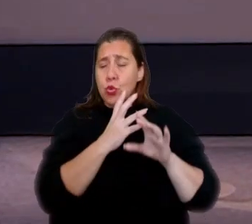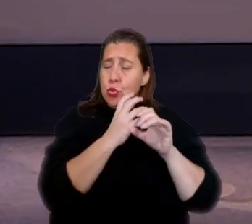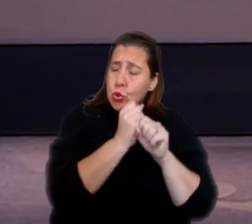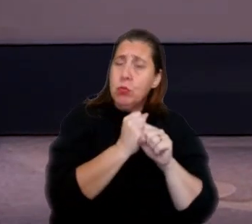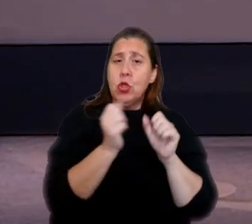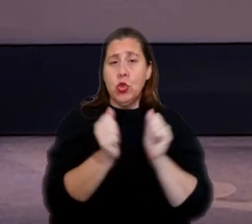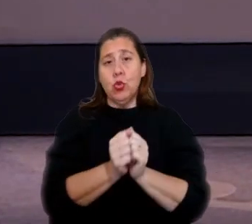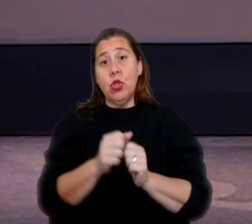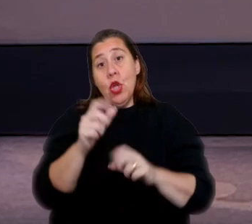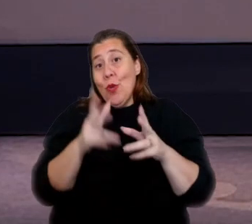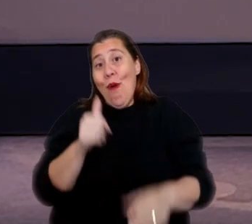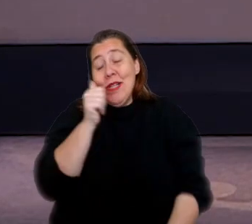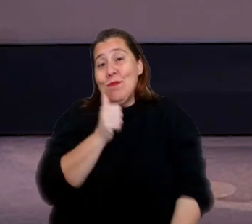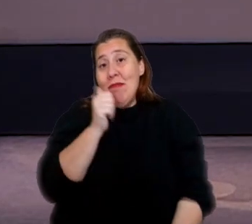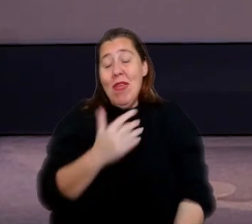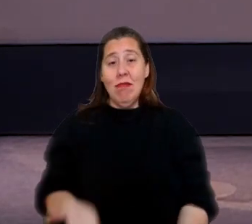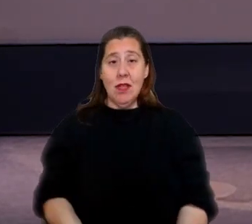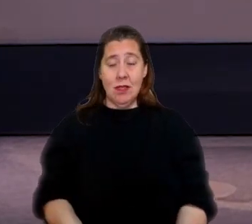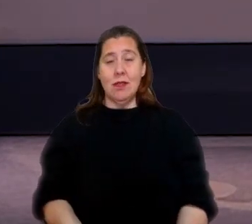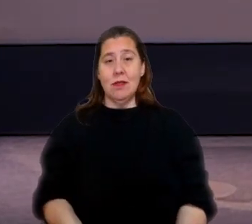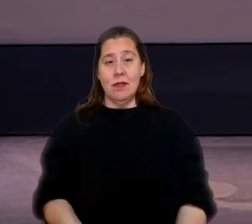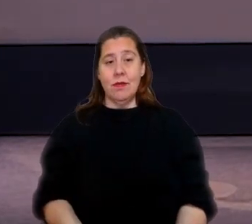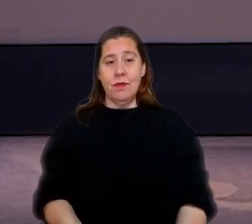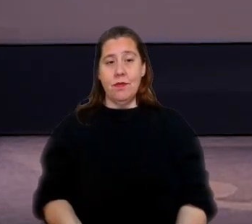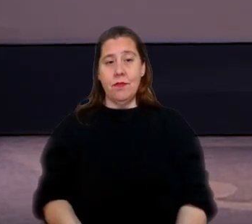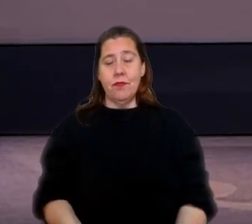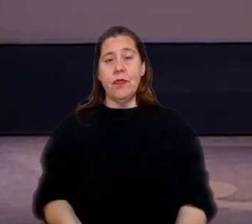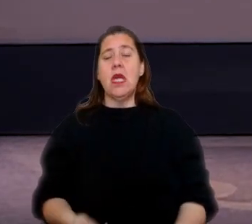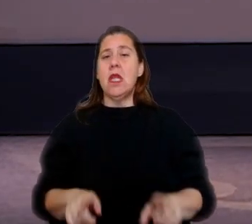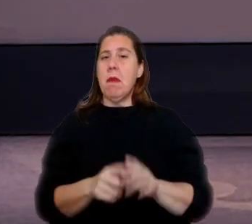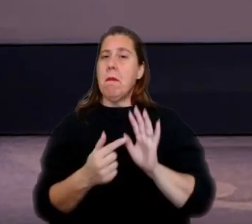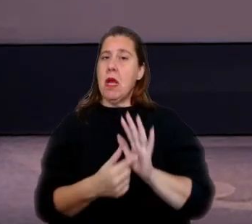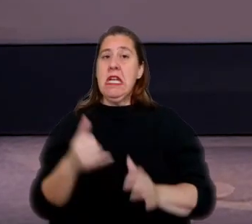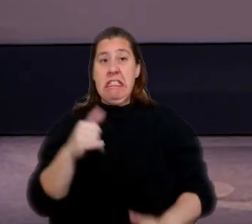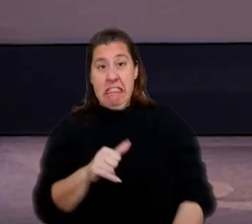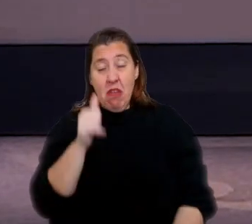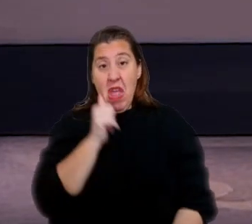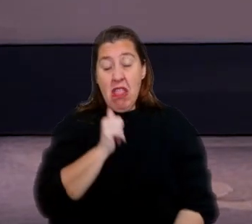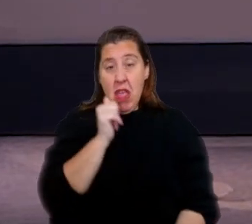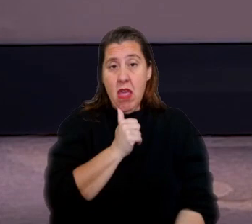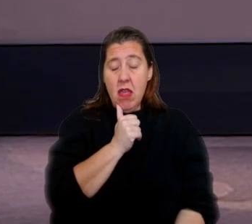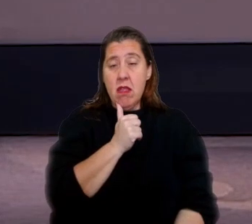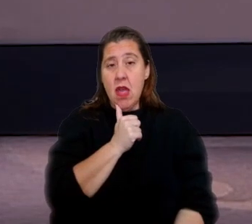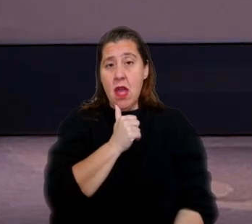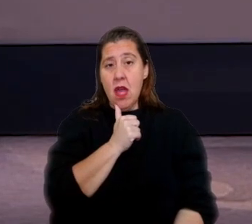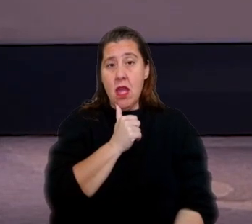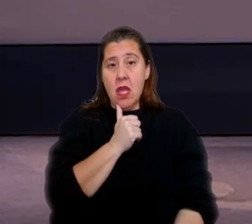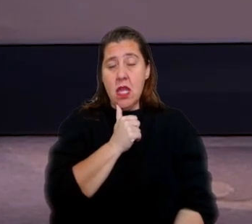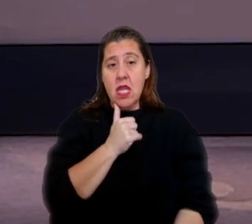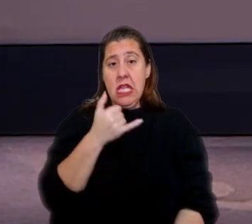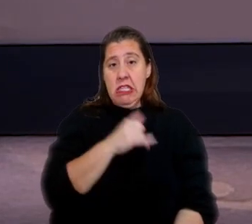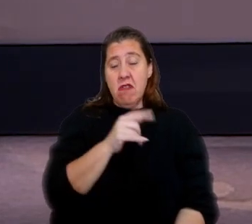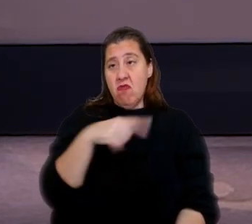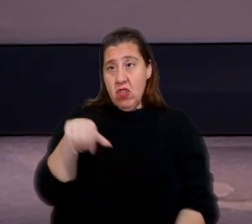né? Como as meninas fazem, né? Ninguém... Ele até fala no filme, né? Se fosse menina, né?